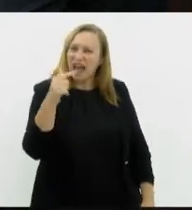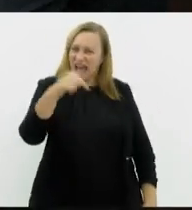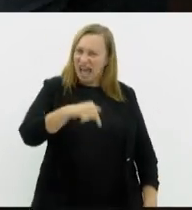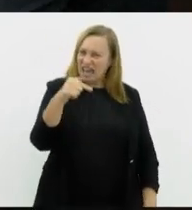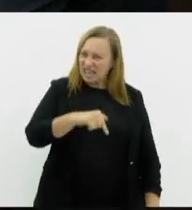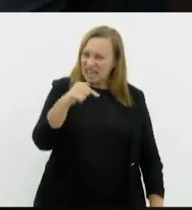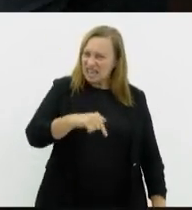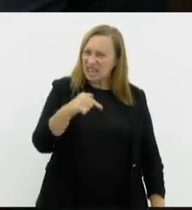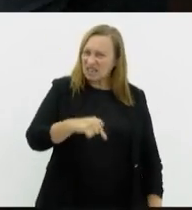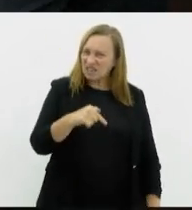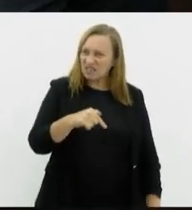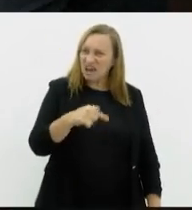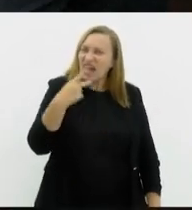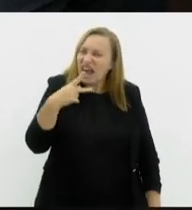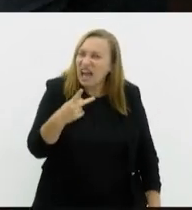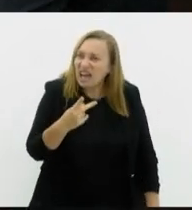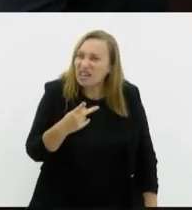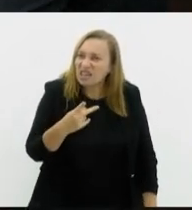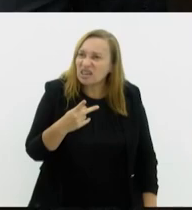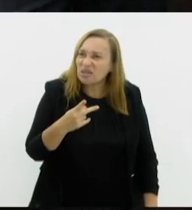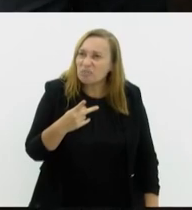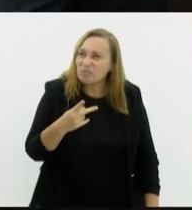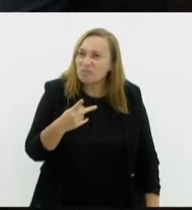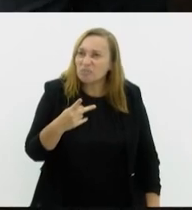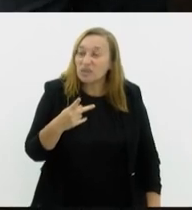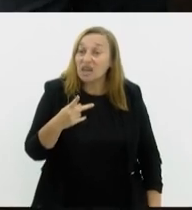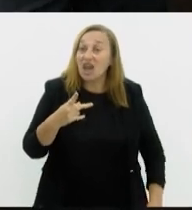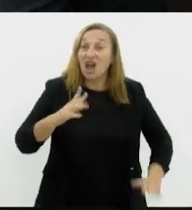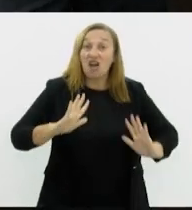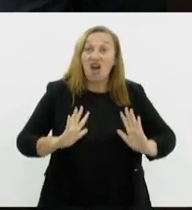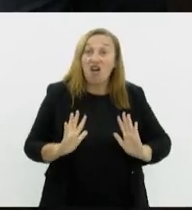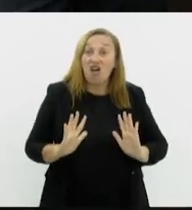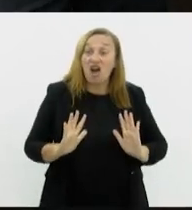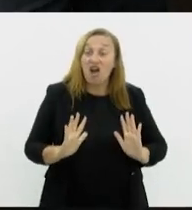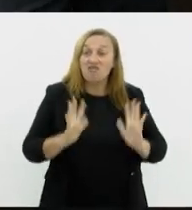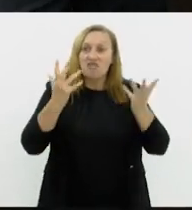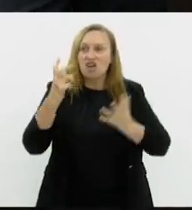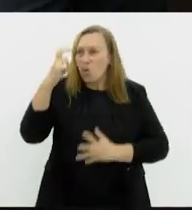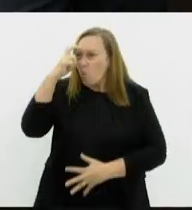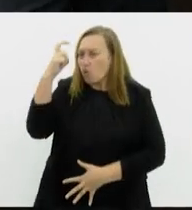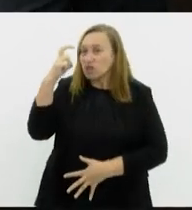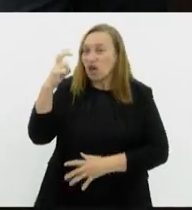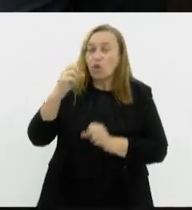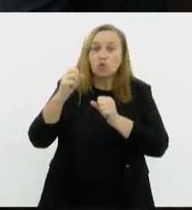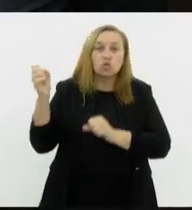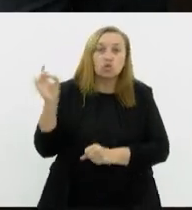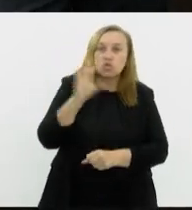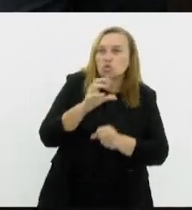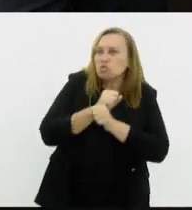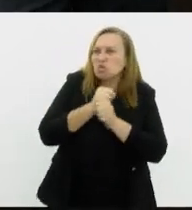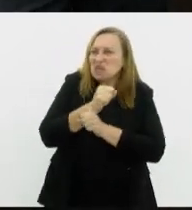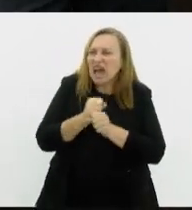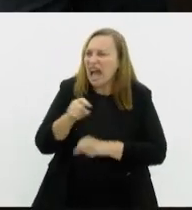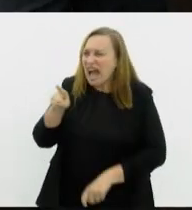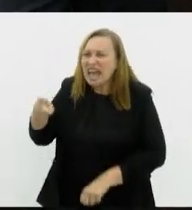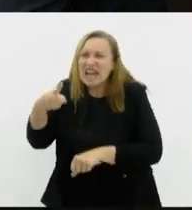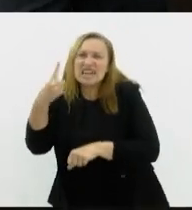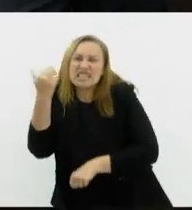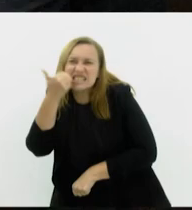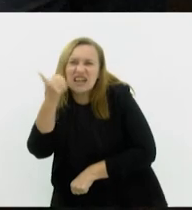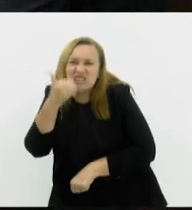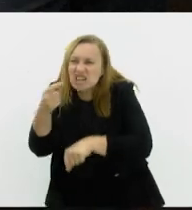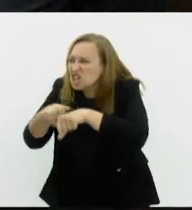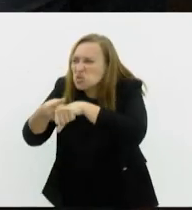em bom som, que a maior manifestação cultural dos últimos anos no Rio de Janeiro foi aquela porcaria de